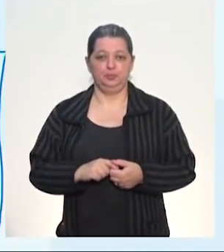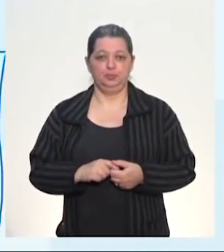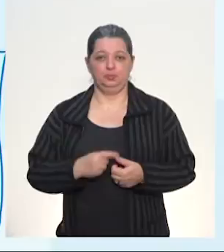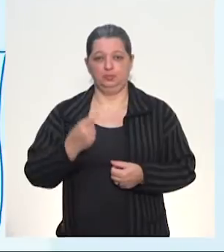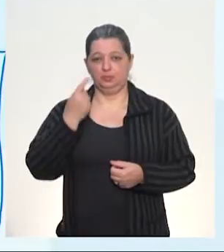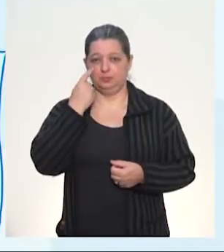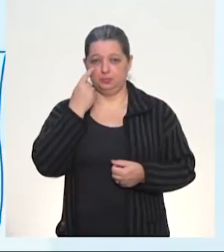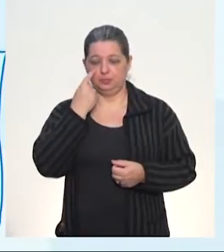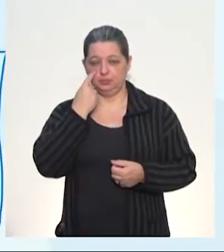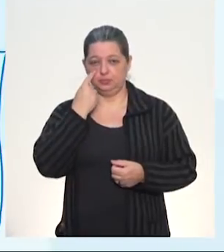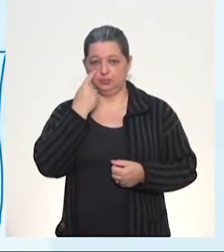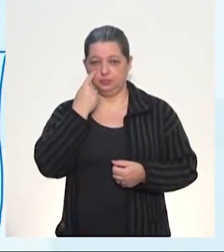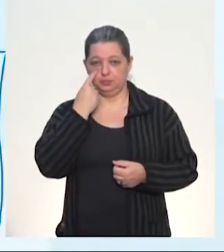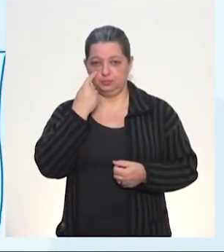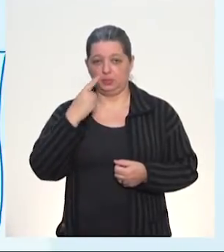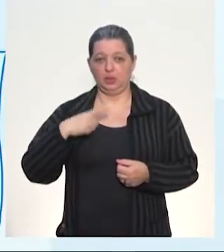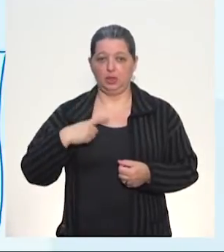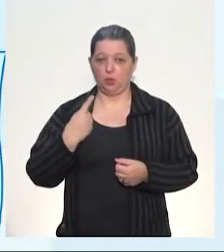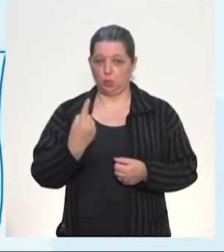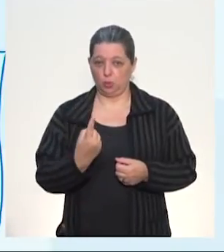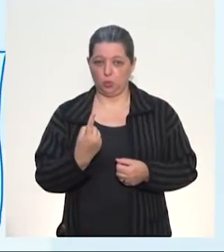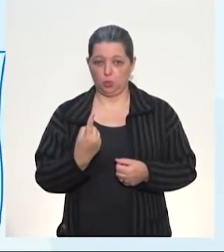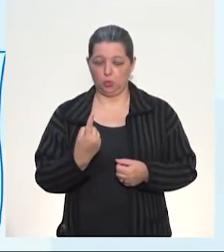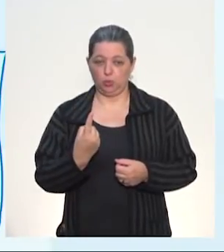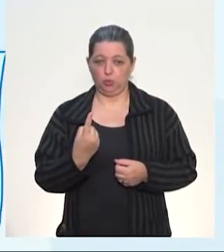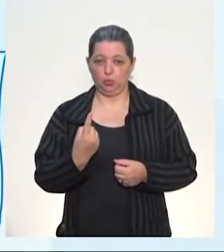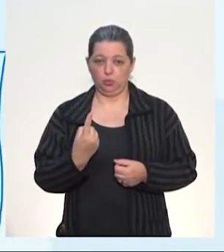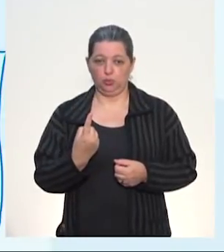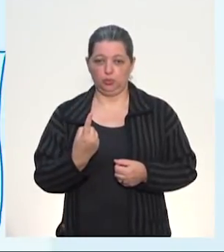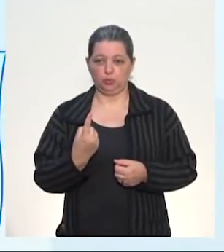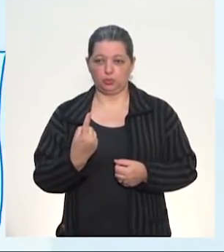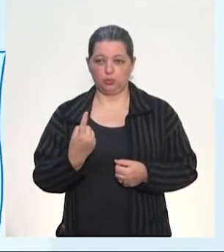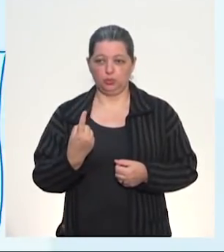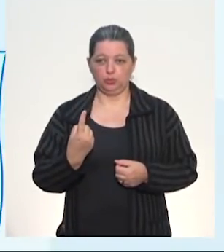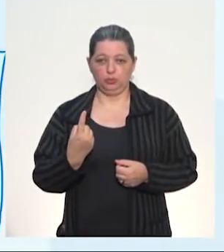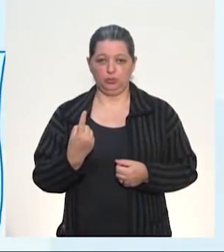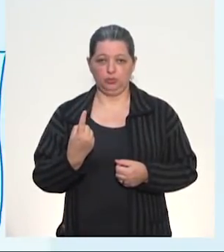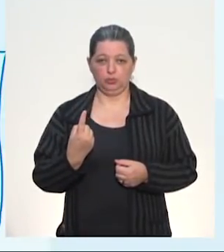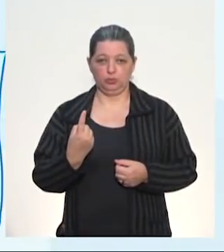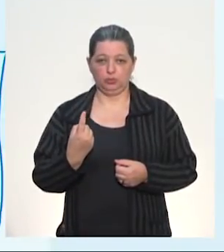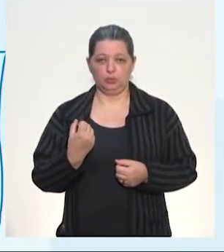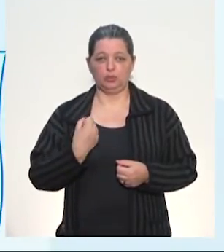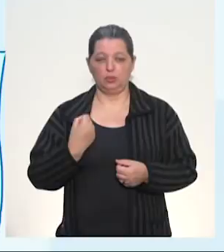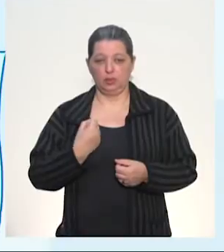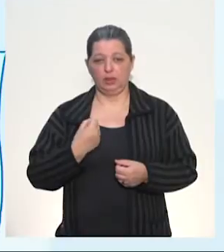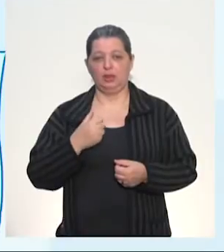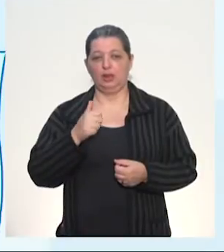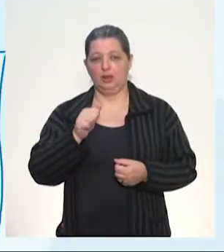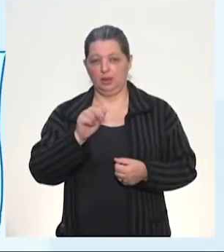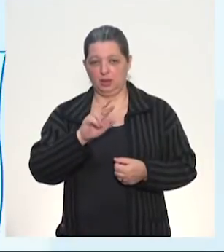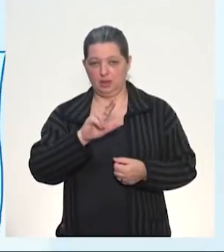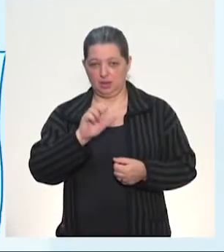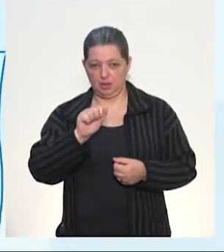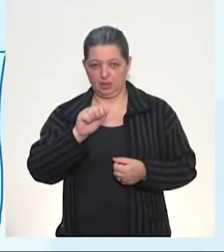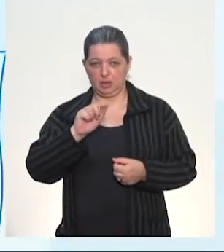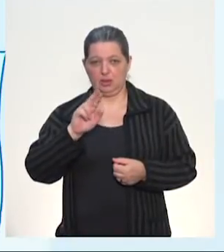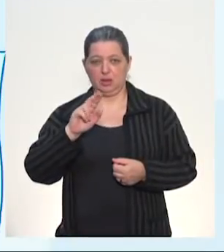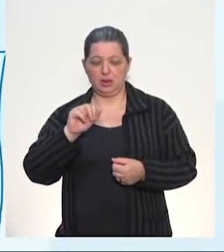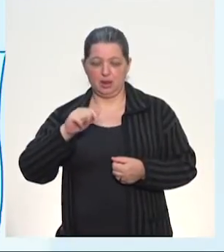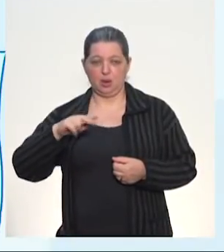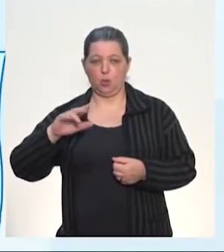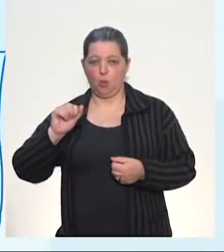Então, aqui, ó, eu tenho o 1. O 1 também em Araraquara. Aqui está